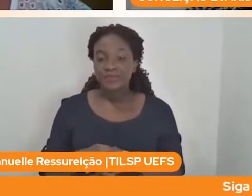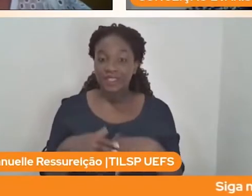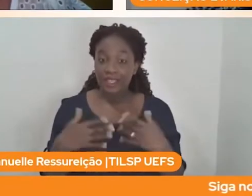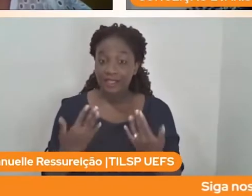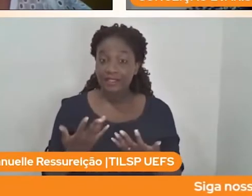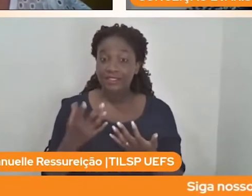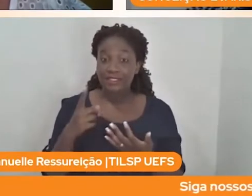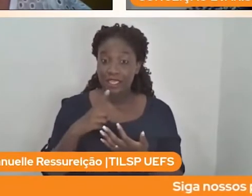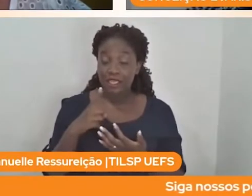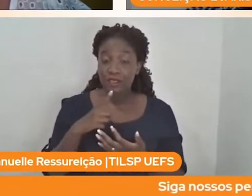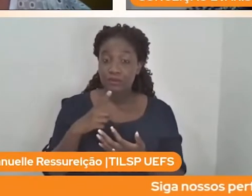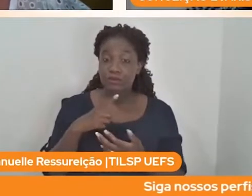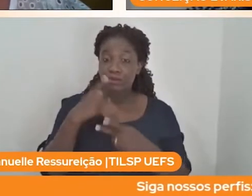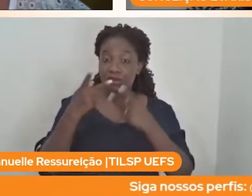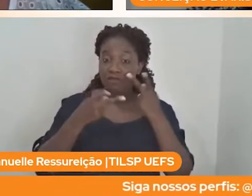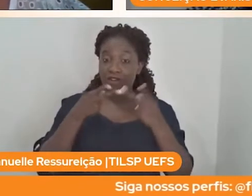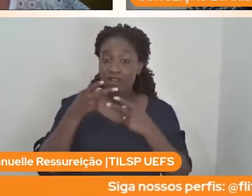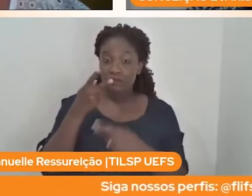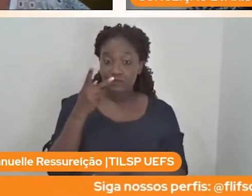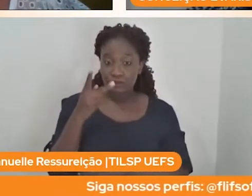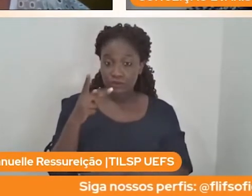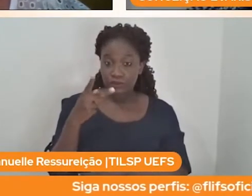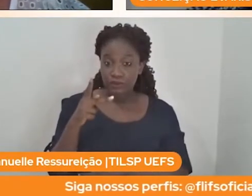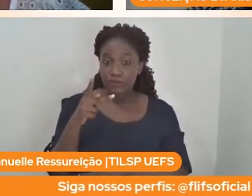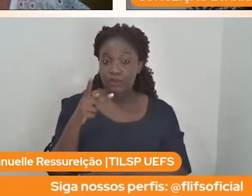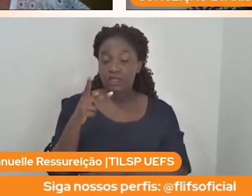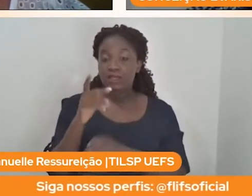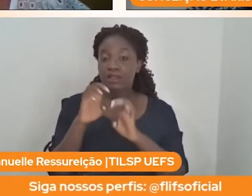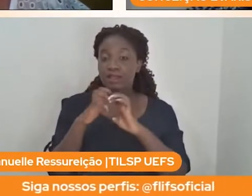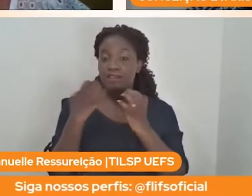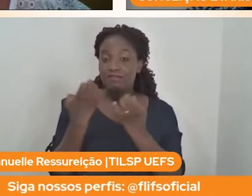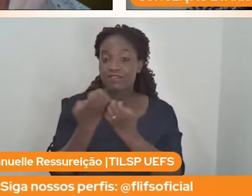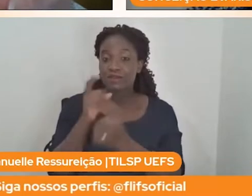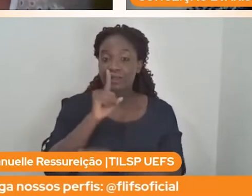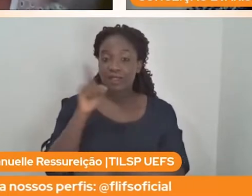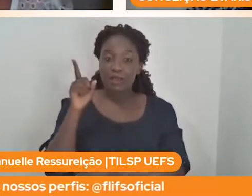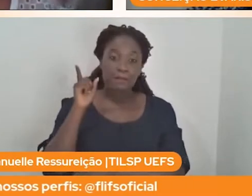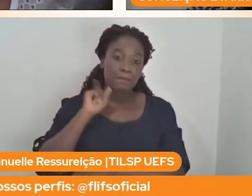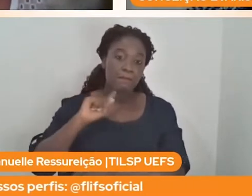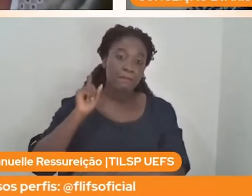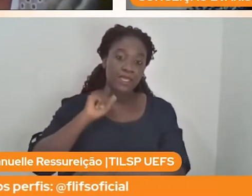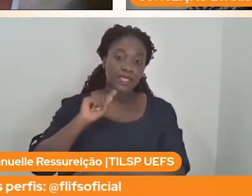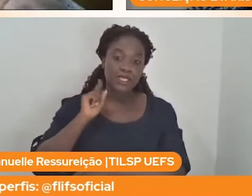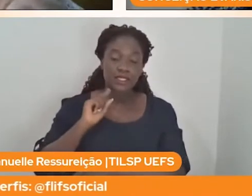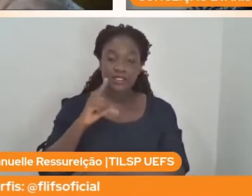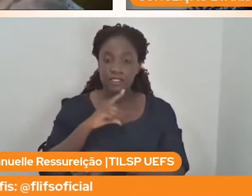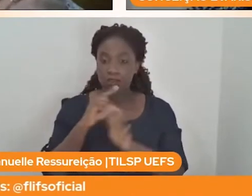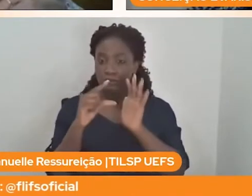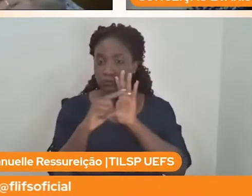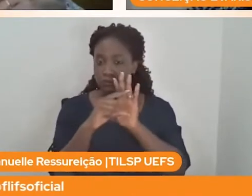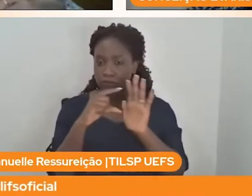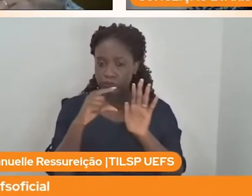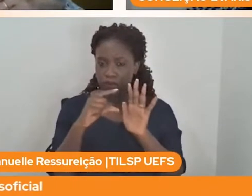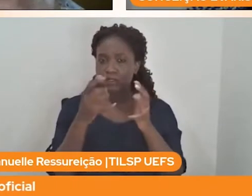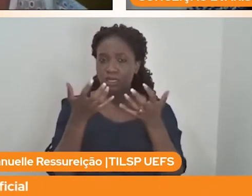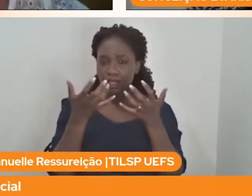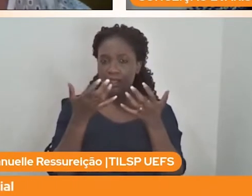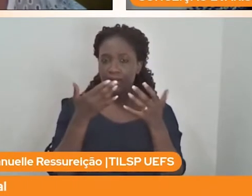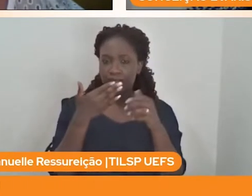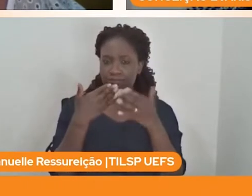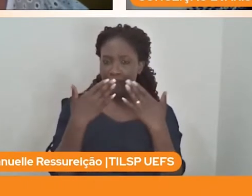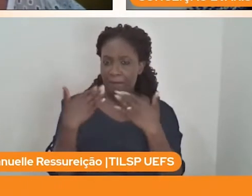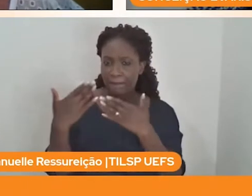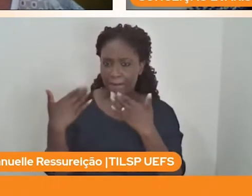Teve um depoimento que você deu, num evento em Minas Gerais também, que você tem um trechinho que eu queria que a gente conversasse,